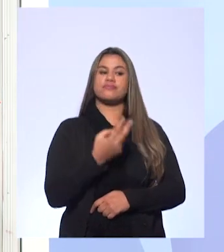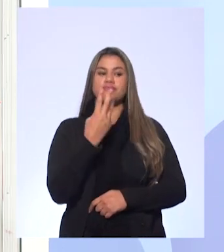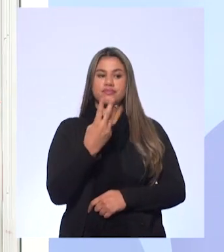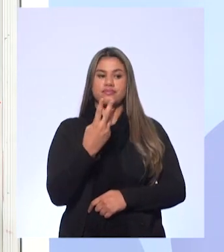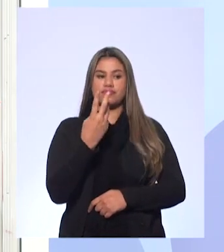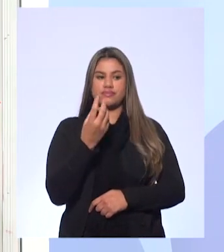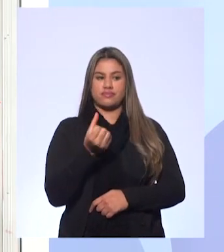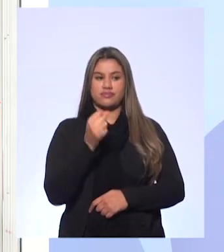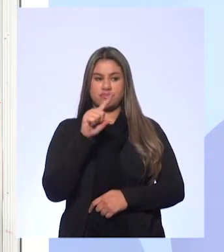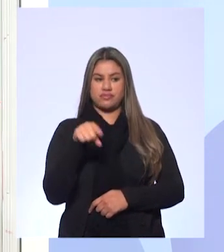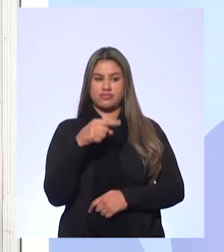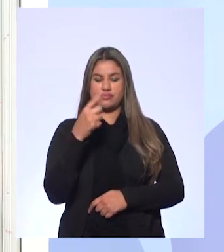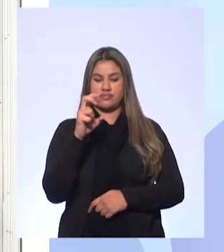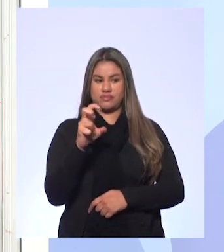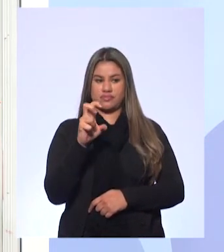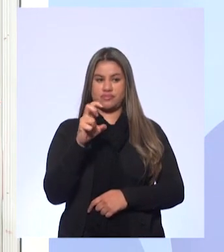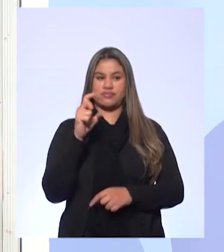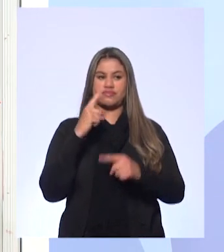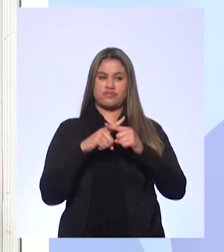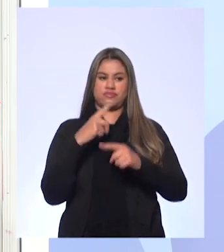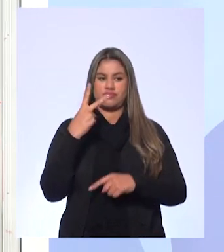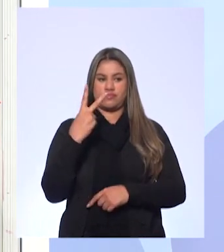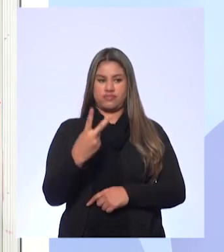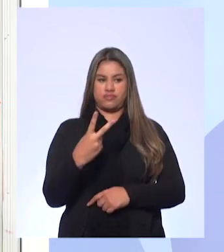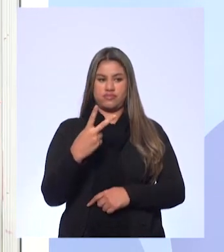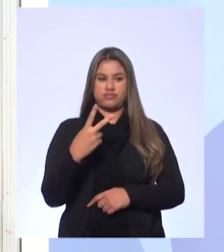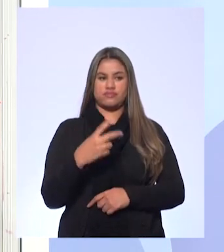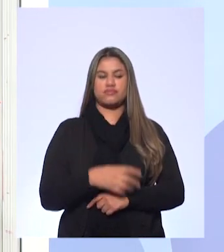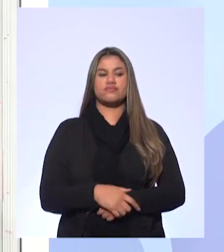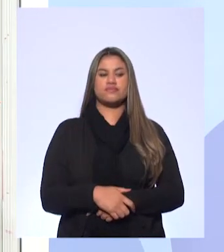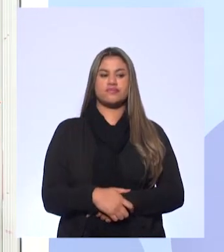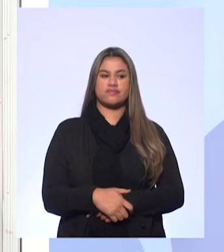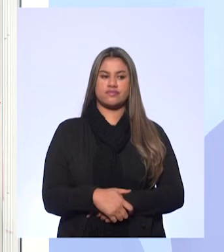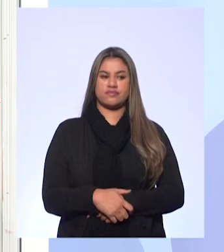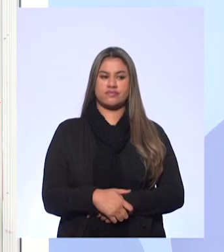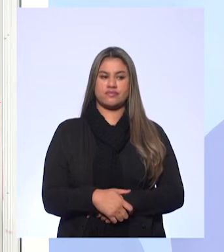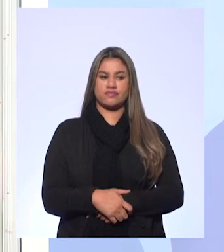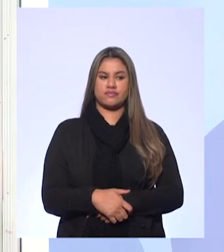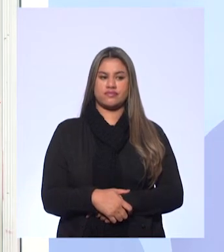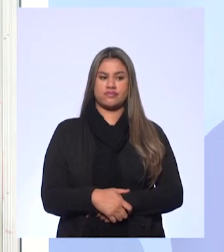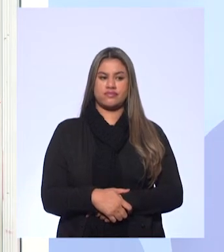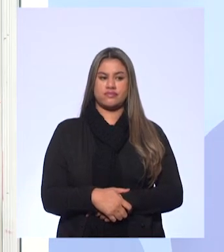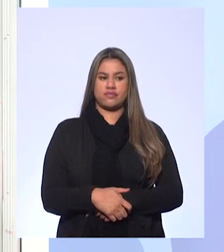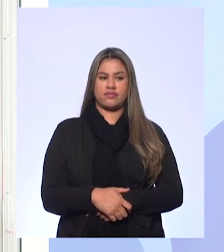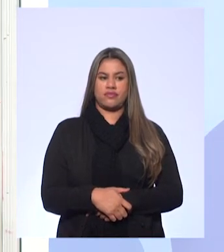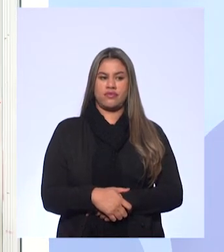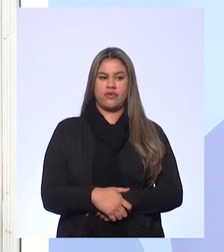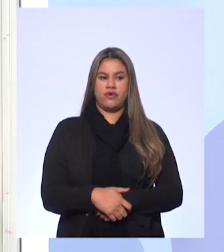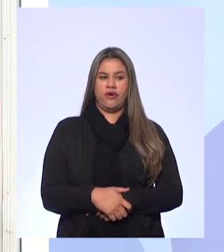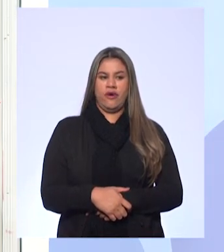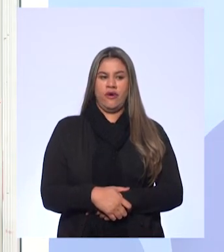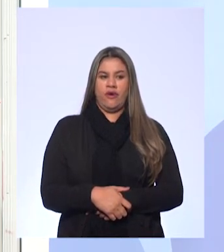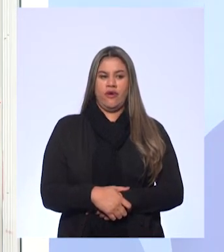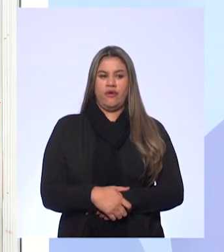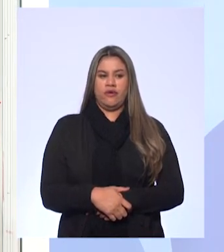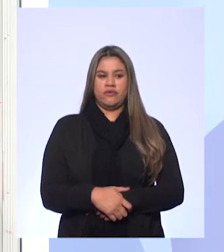63,5 vezes 2. 0 sobe 1. 2 vezes 3, 6. Mais